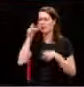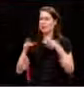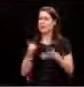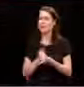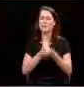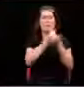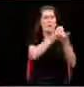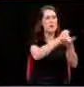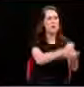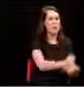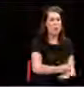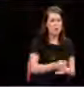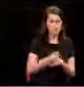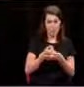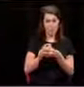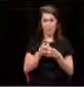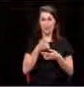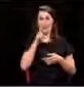esta iniciativa,